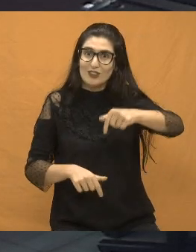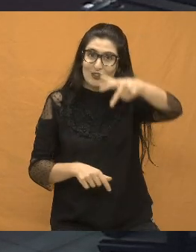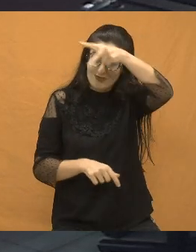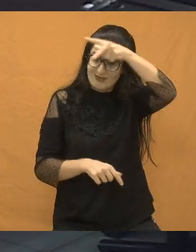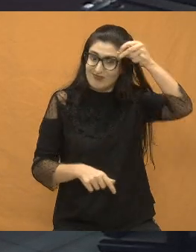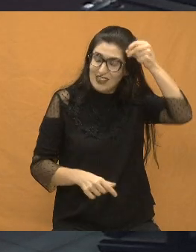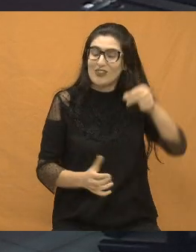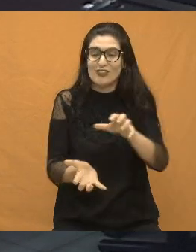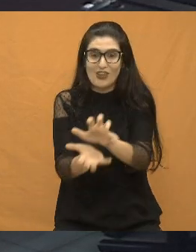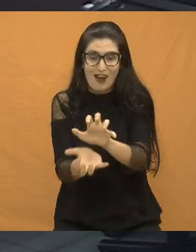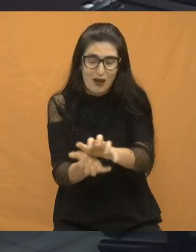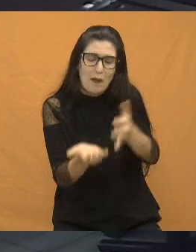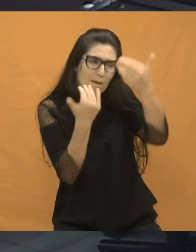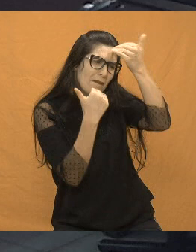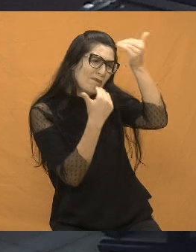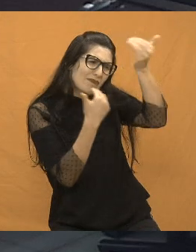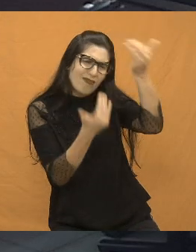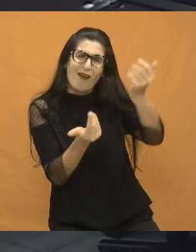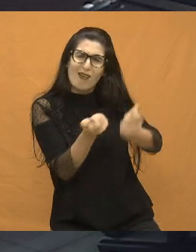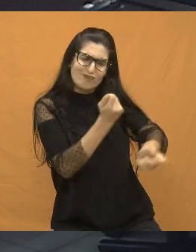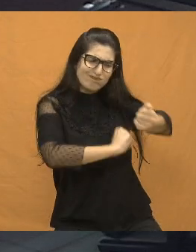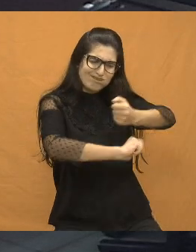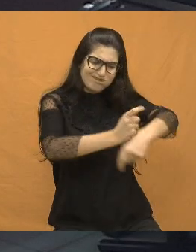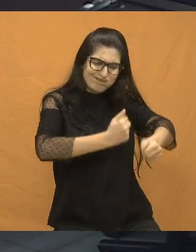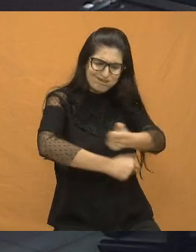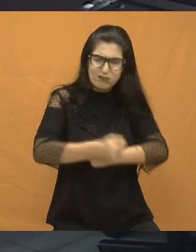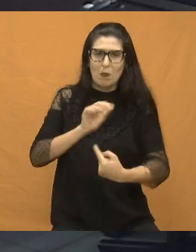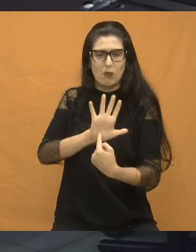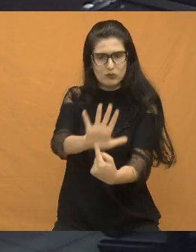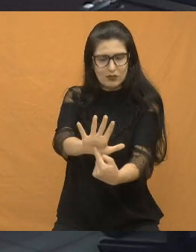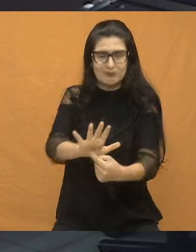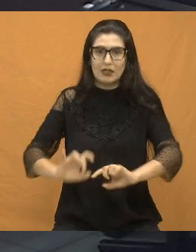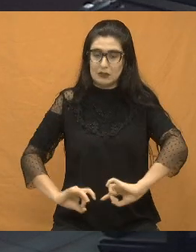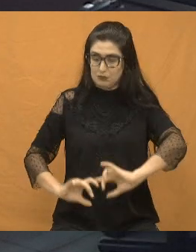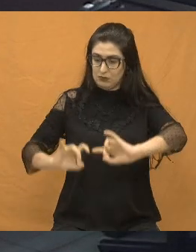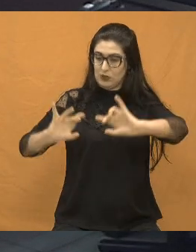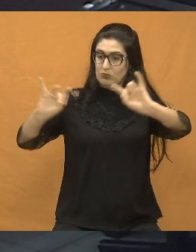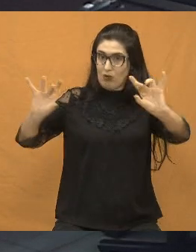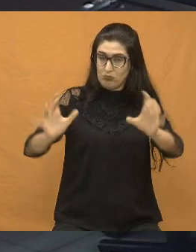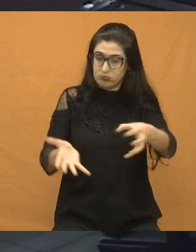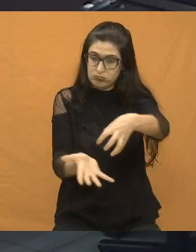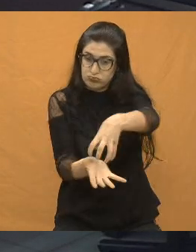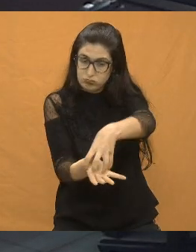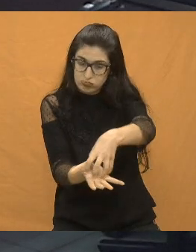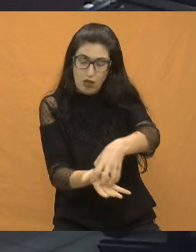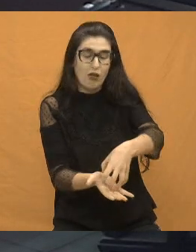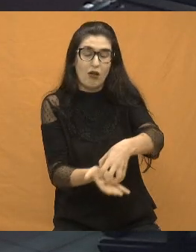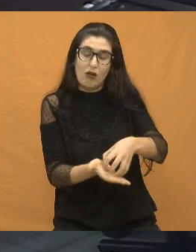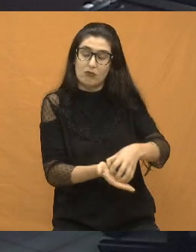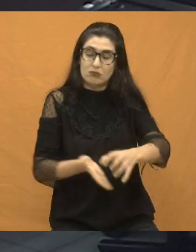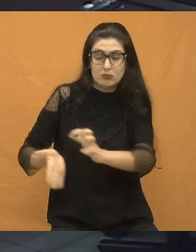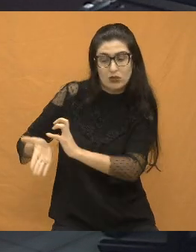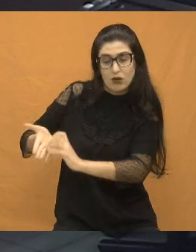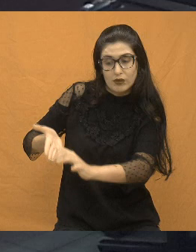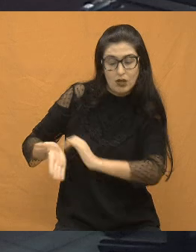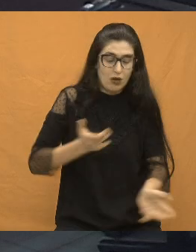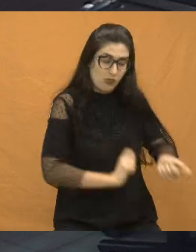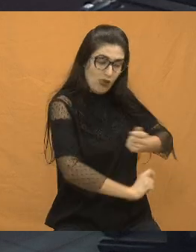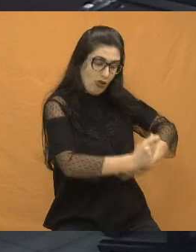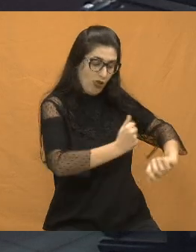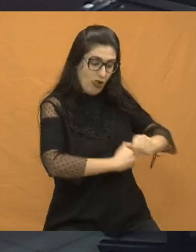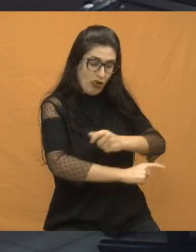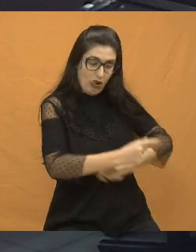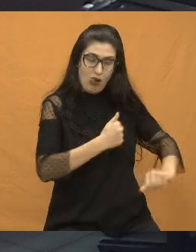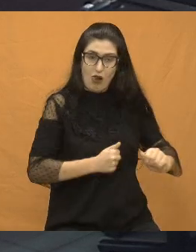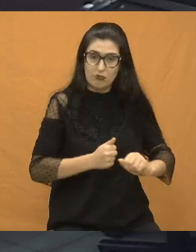que nós temos esses números aqui hoje demonstrados, e, em especial, agradecer à Secretaria de Finanças, que se empenha a cada